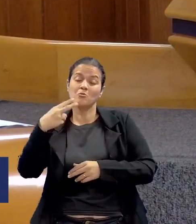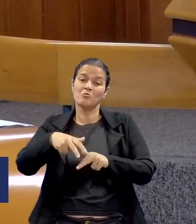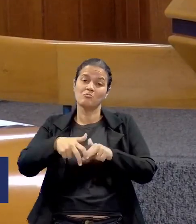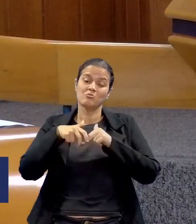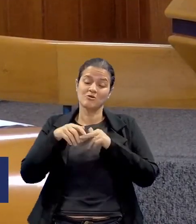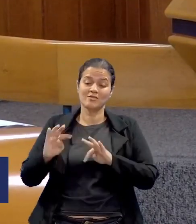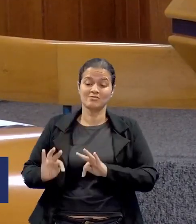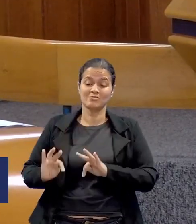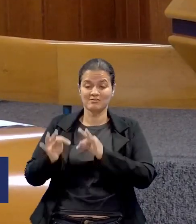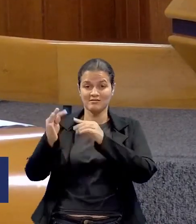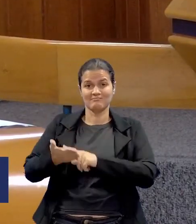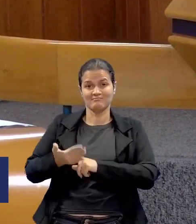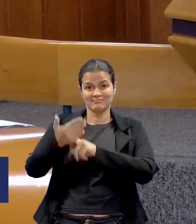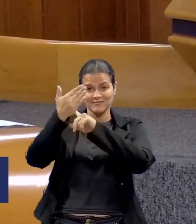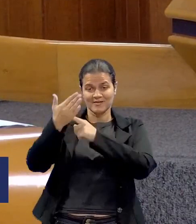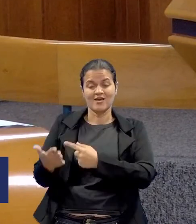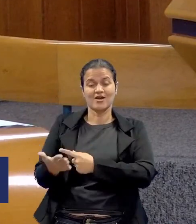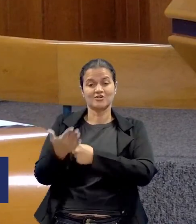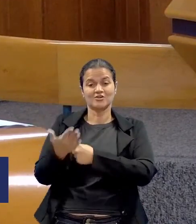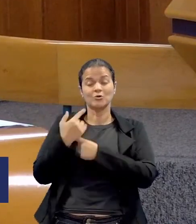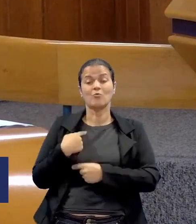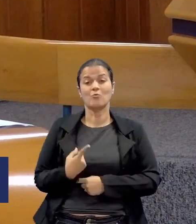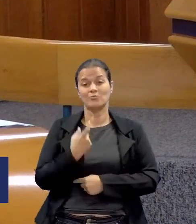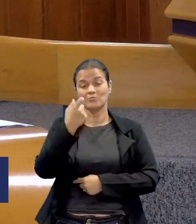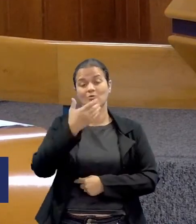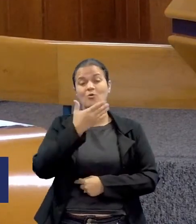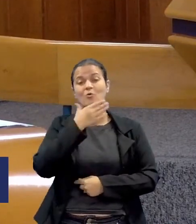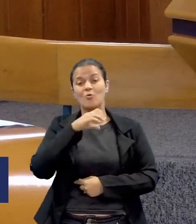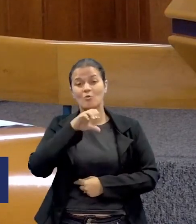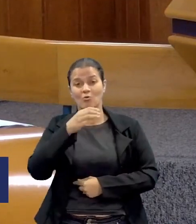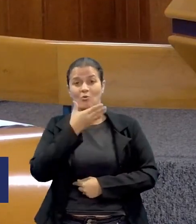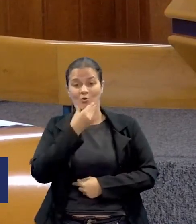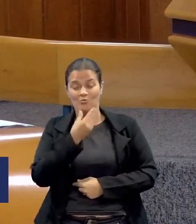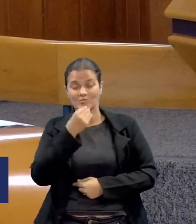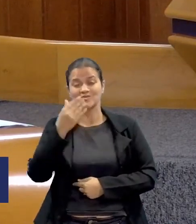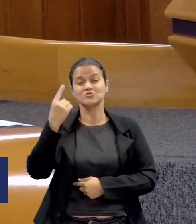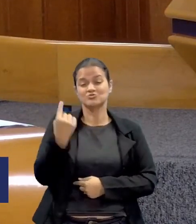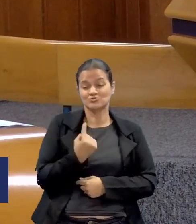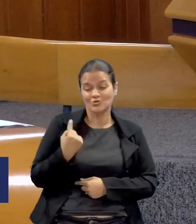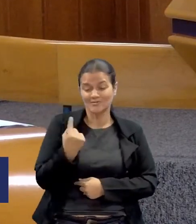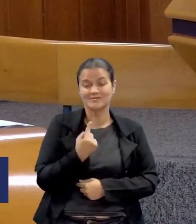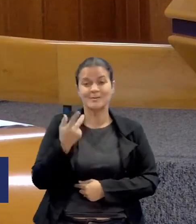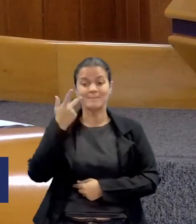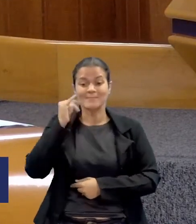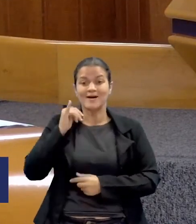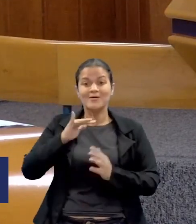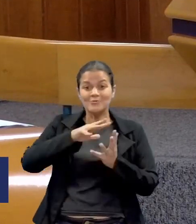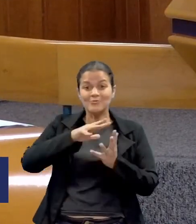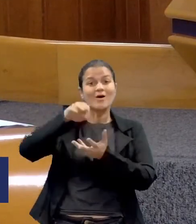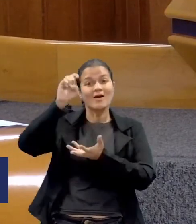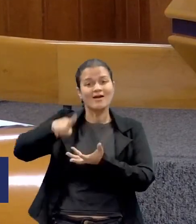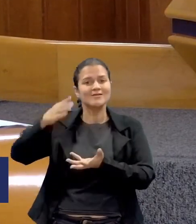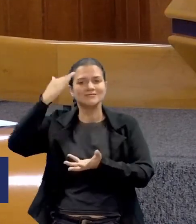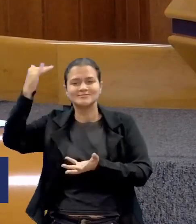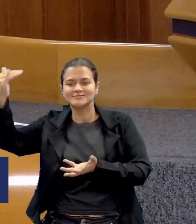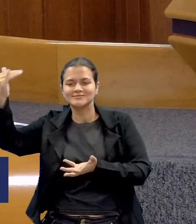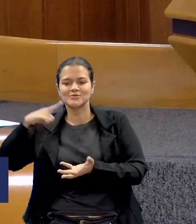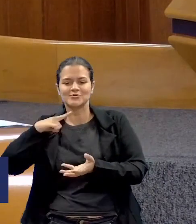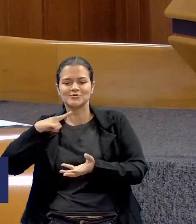O primeiro homem sozinho e pai do mundo foi a sabedoria que cuidou dele. Está na Bíblia.